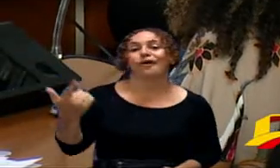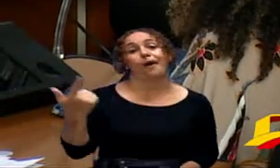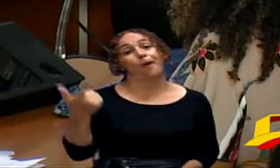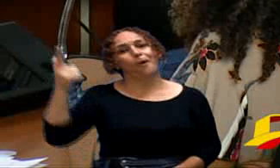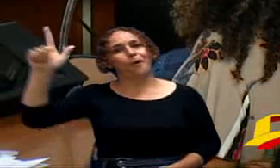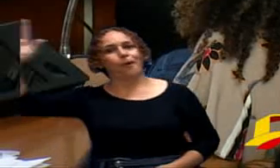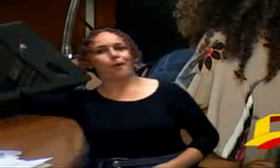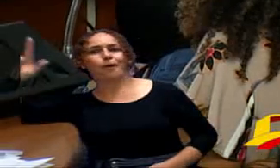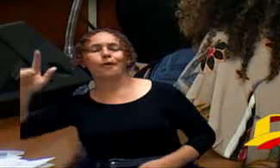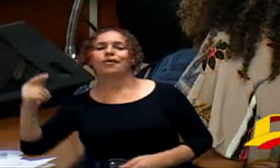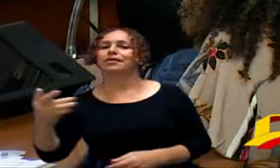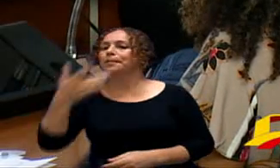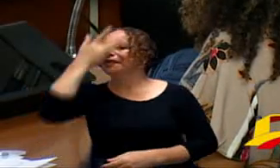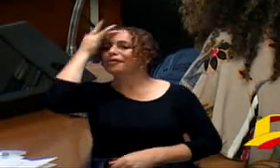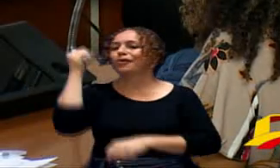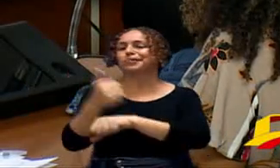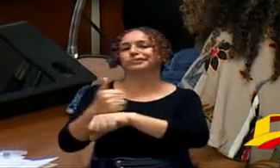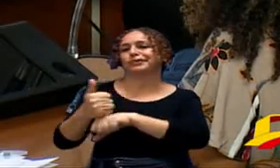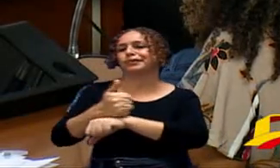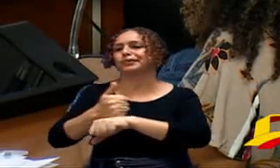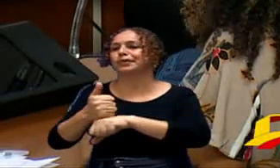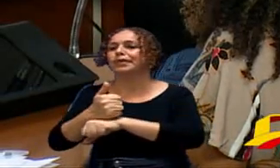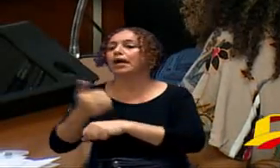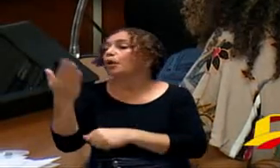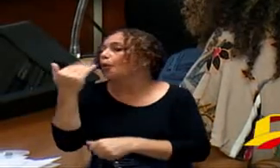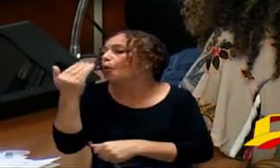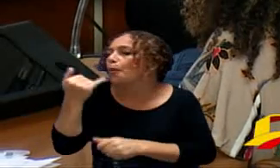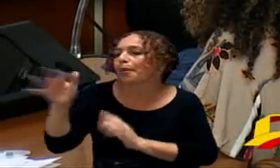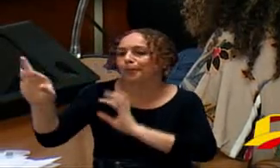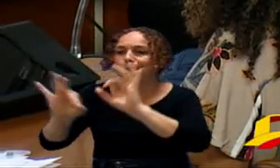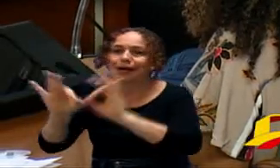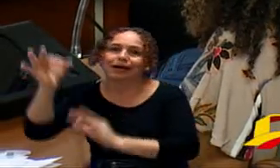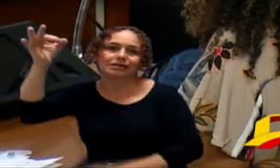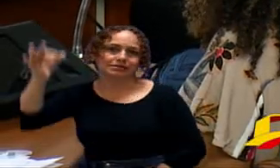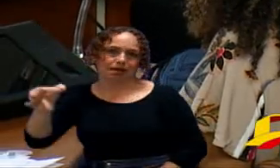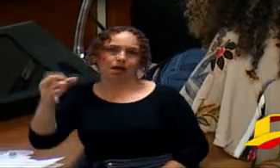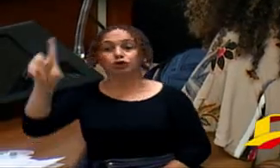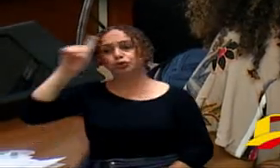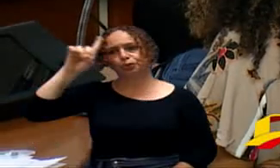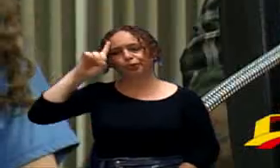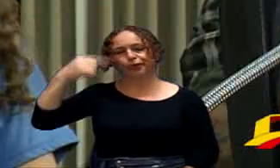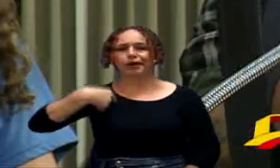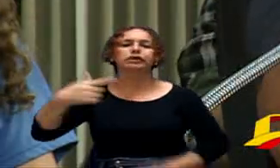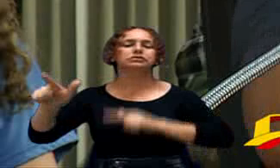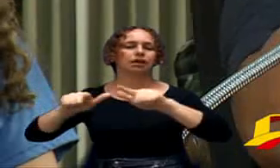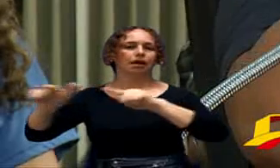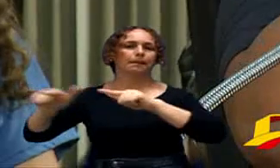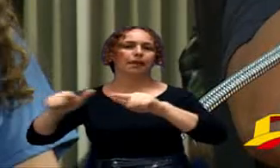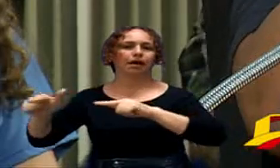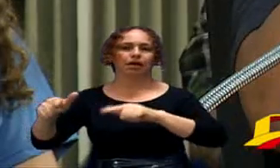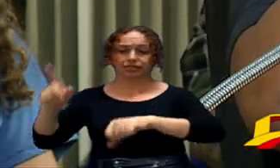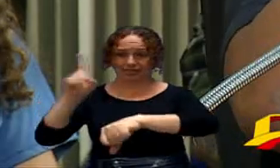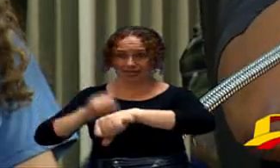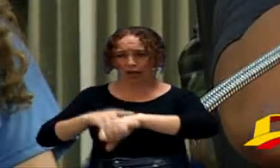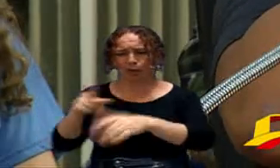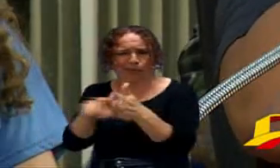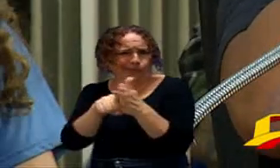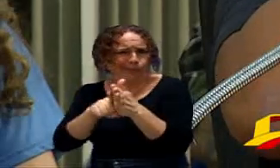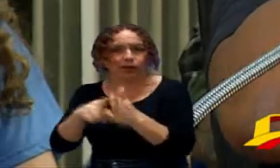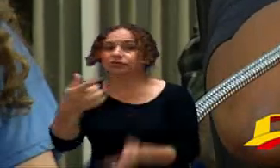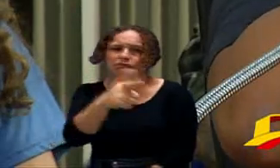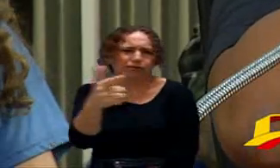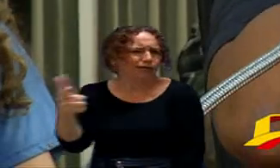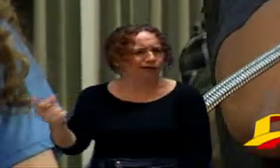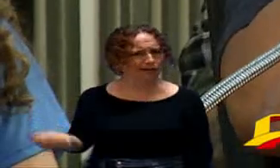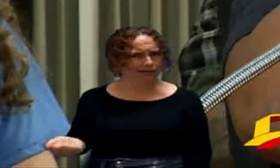zootecnista que reajustou a tabela. E todos os dias eu trabalho, eu não tenho tempo de ficar lá pesquisando. Todos